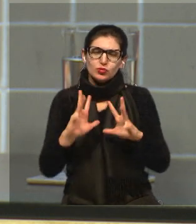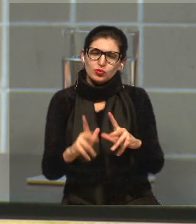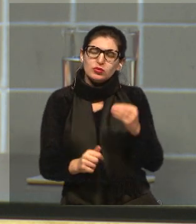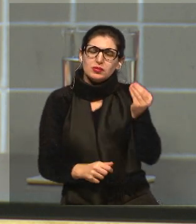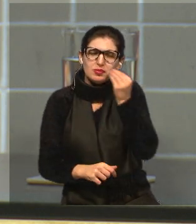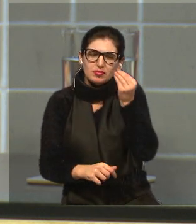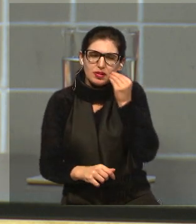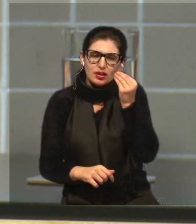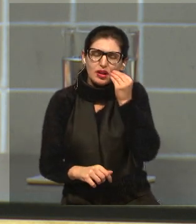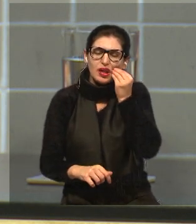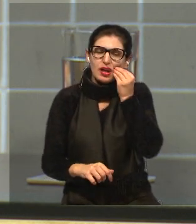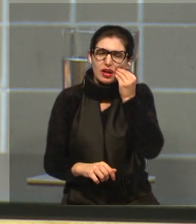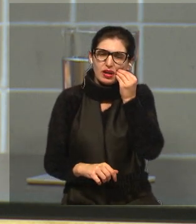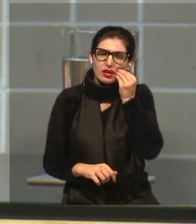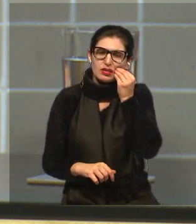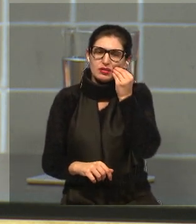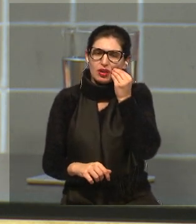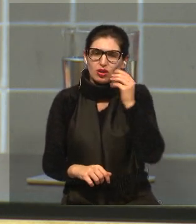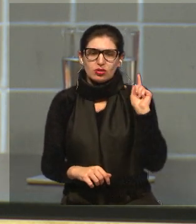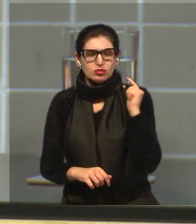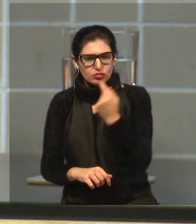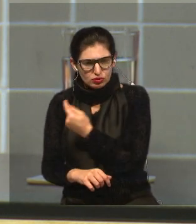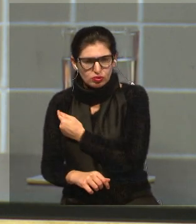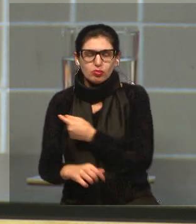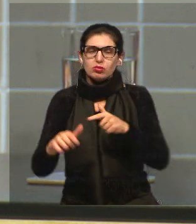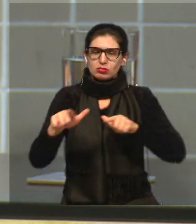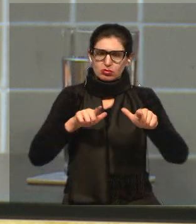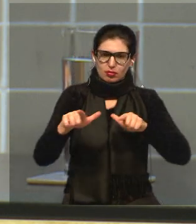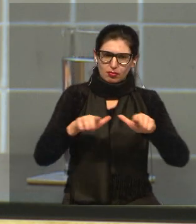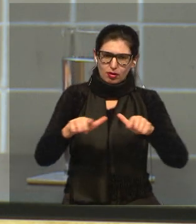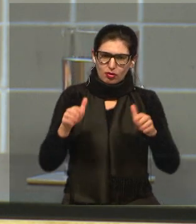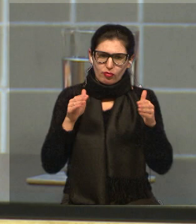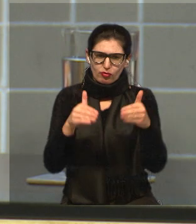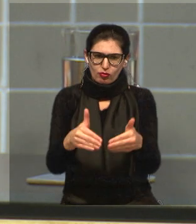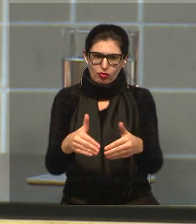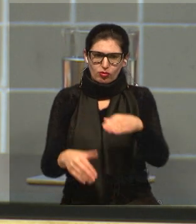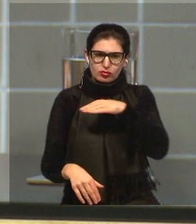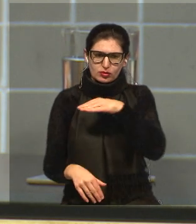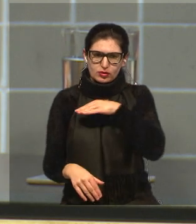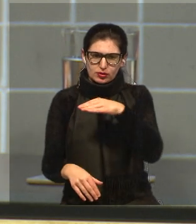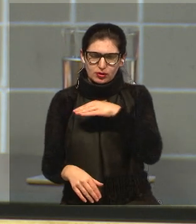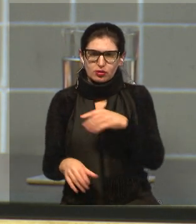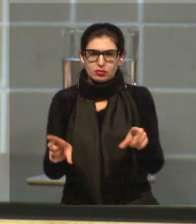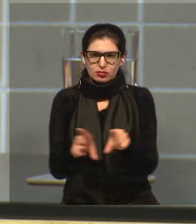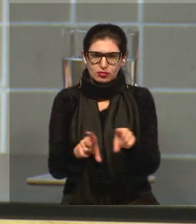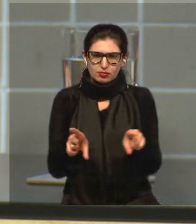que, infelizmente, nos deparamos hoje na cidade. E eu quero estar falando um